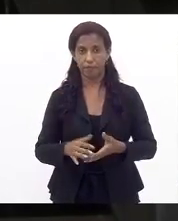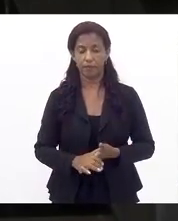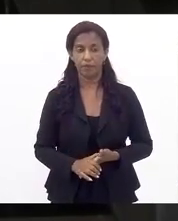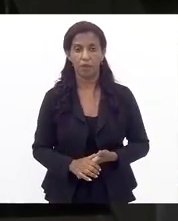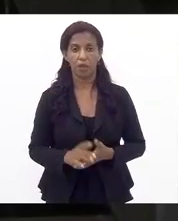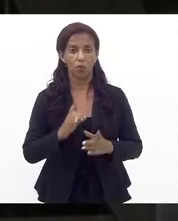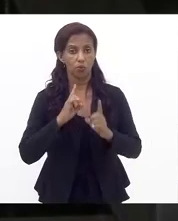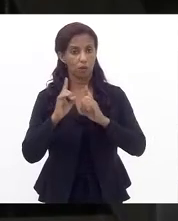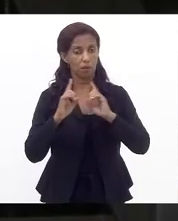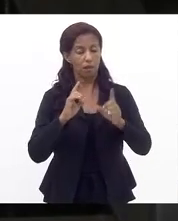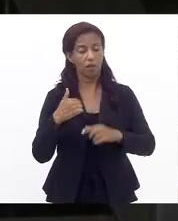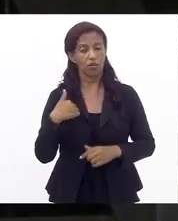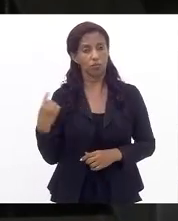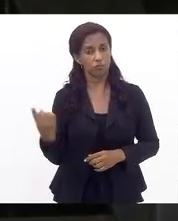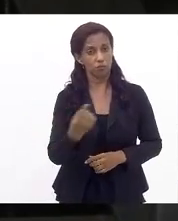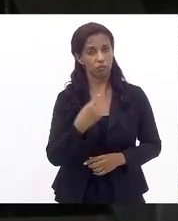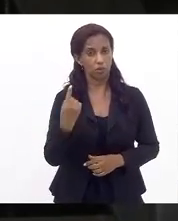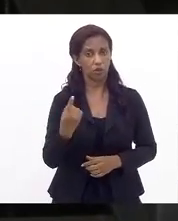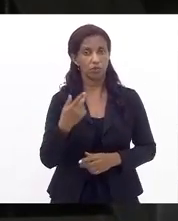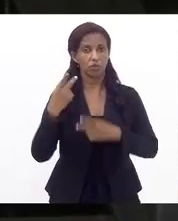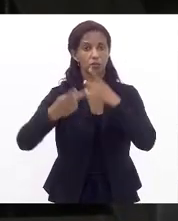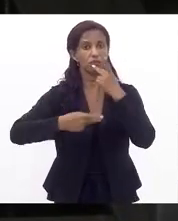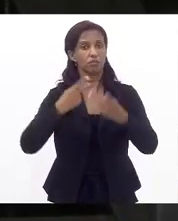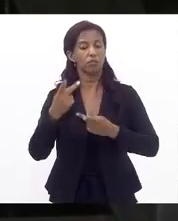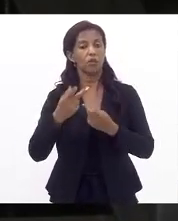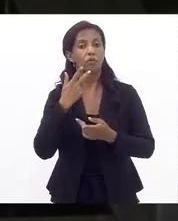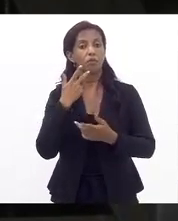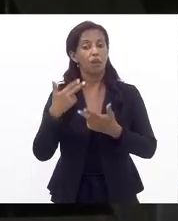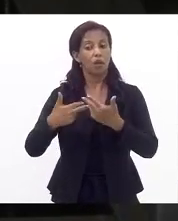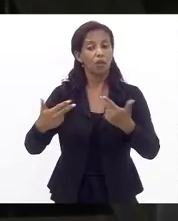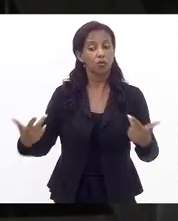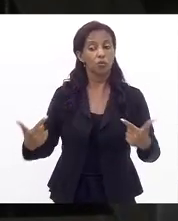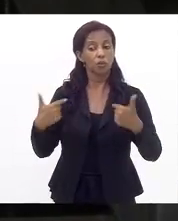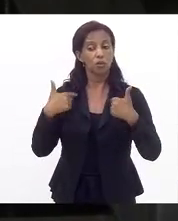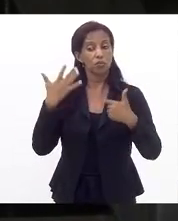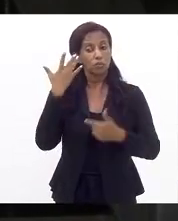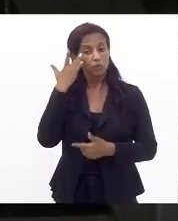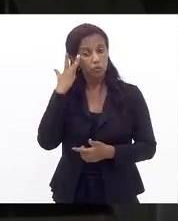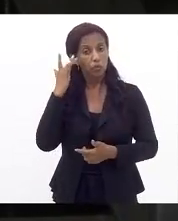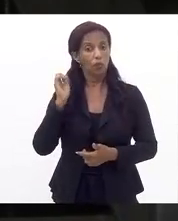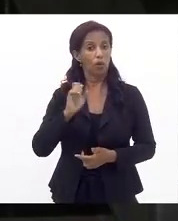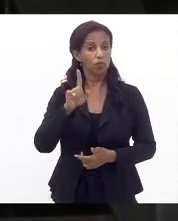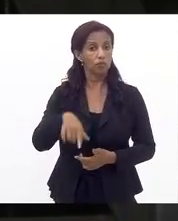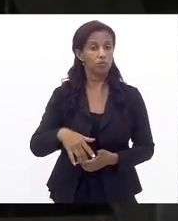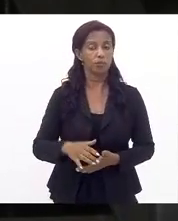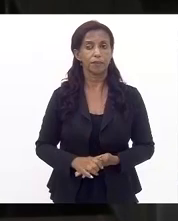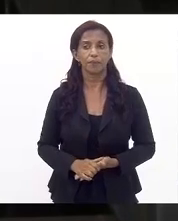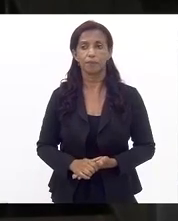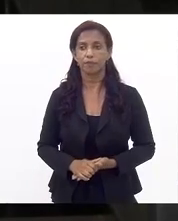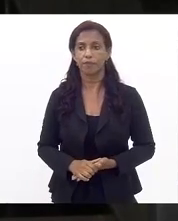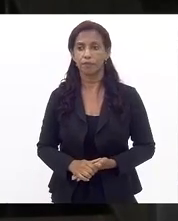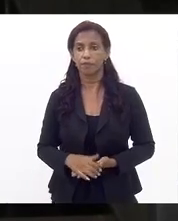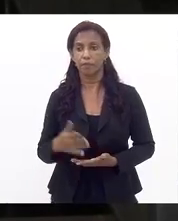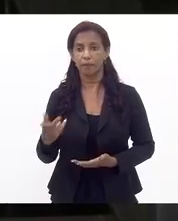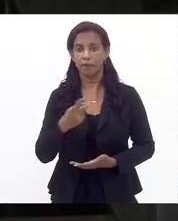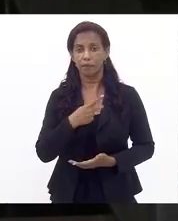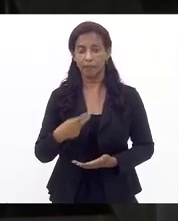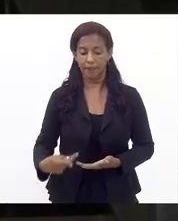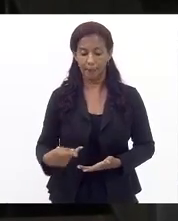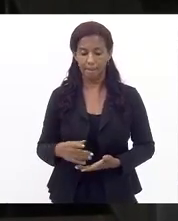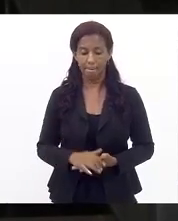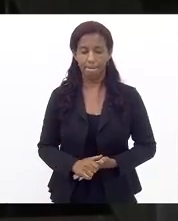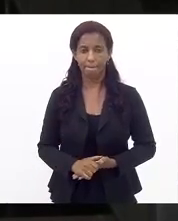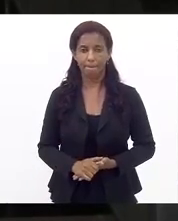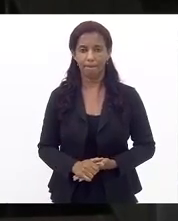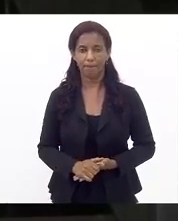debate nós estamos fazendo o que eu deixar acho que falar sobre as coisas do jeito que eu acho que as coisas que as coisas estão E aí Presidente Sérgio Aureliano